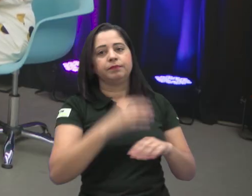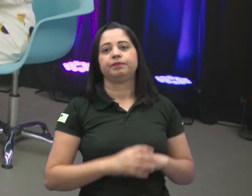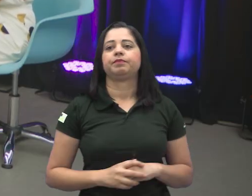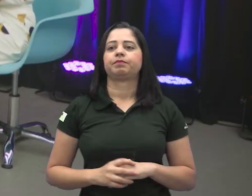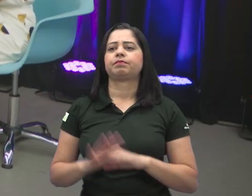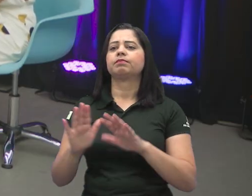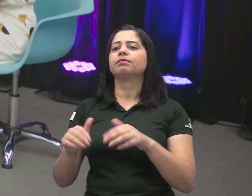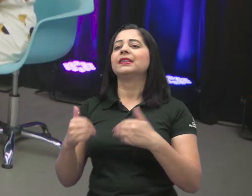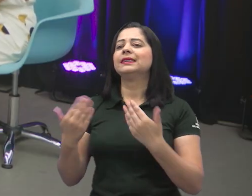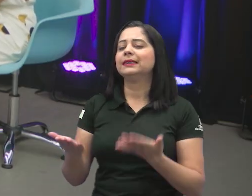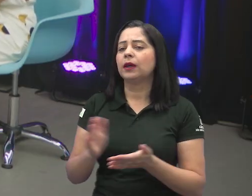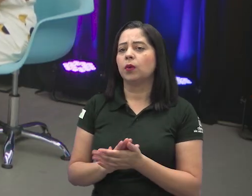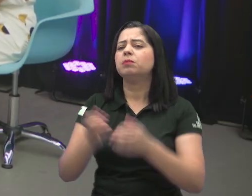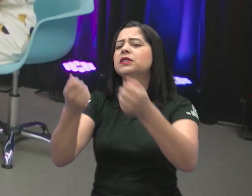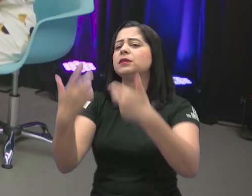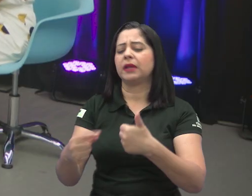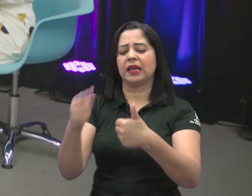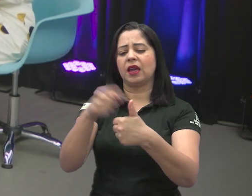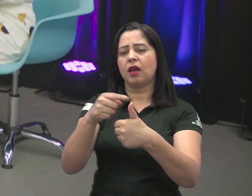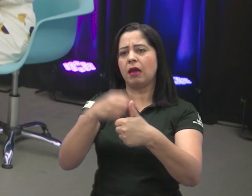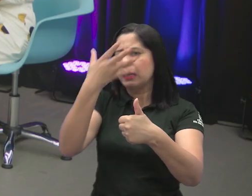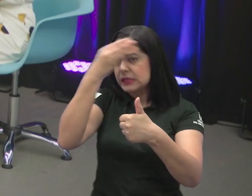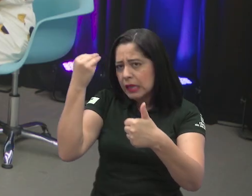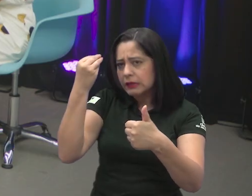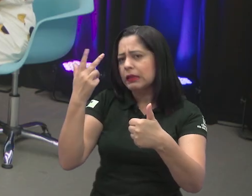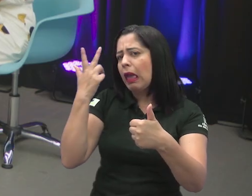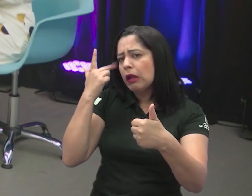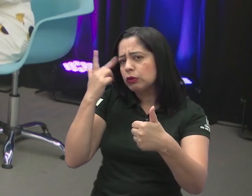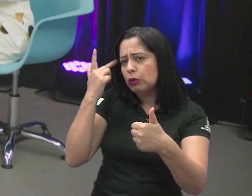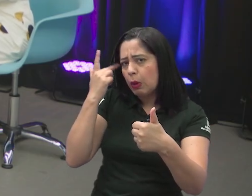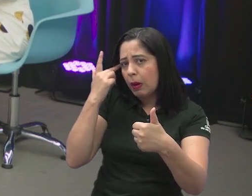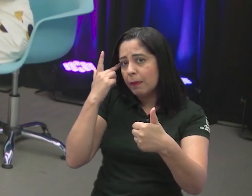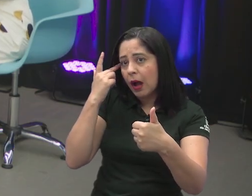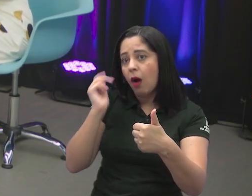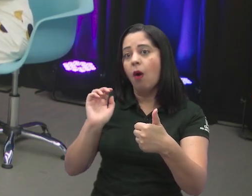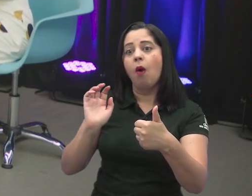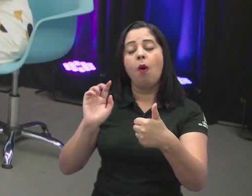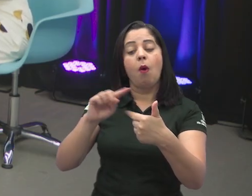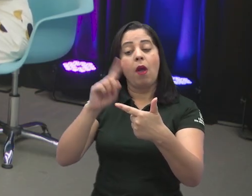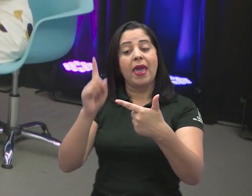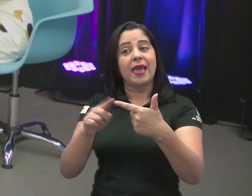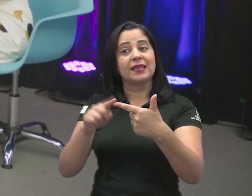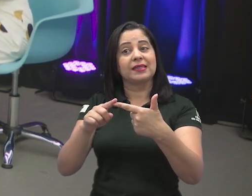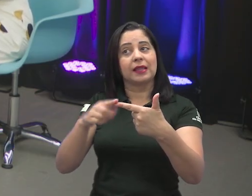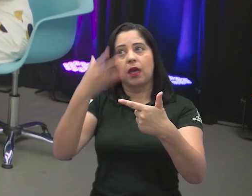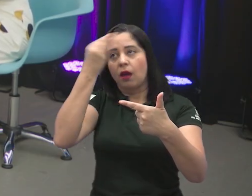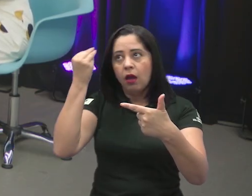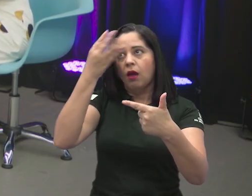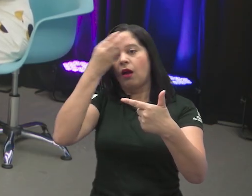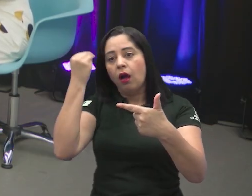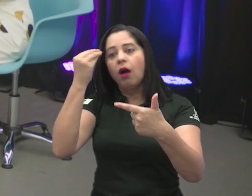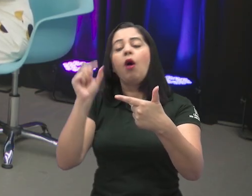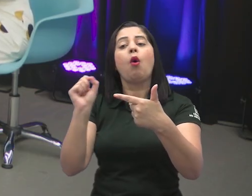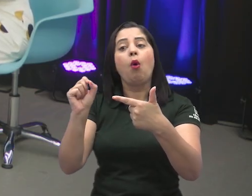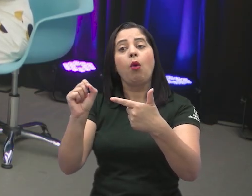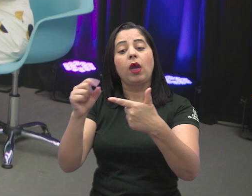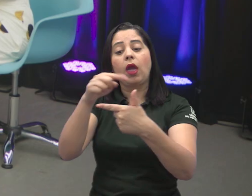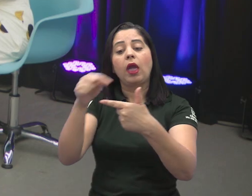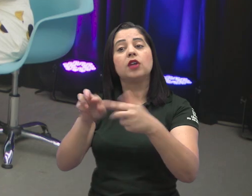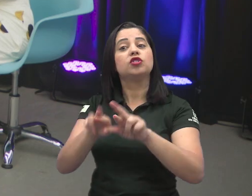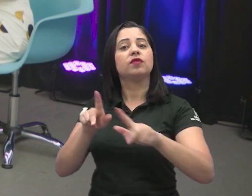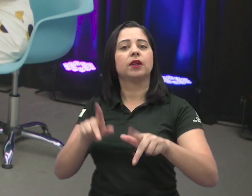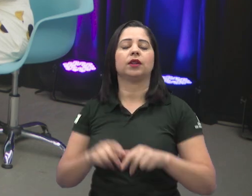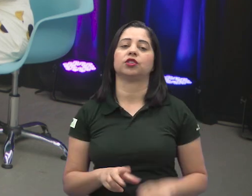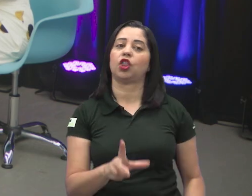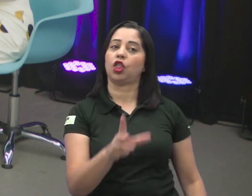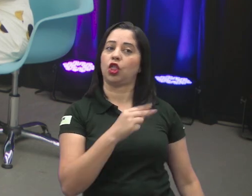doutor, qual que é a diferença entre esquecimento normal e os primeiros sinais de Alzheimer? Essa é a melhor pergunta. Essa é a